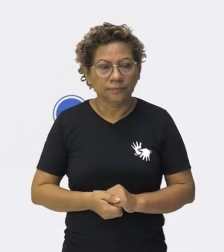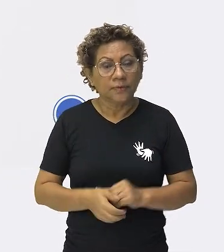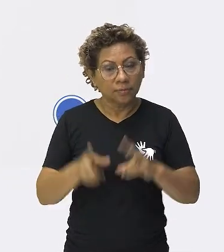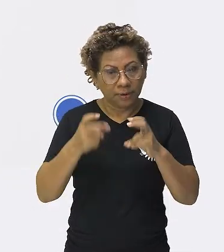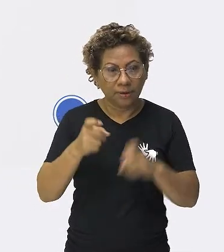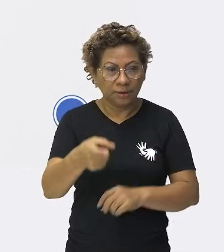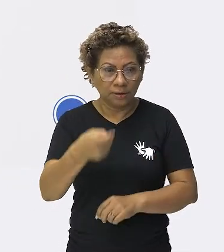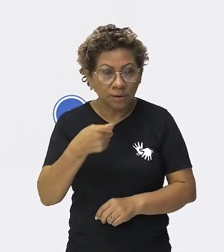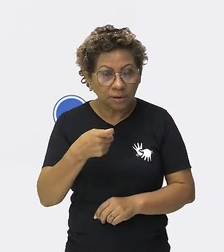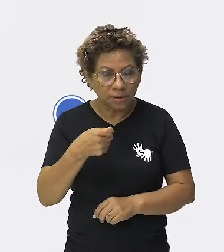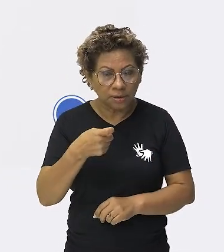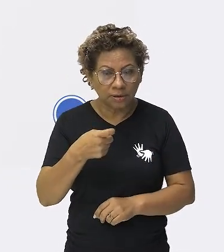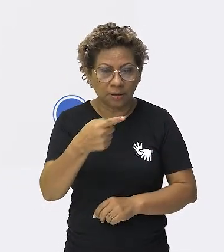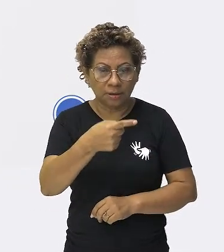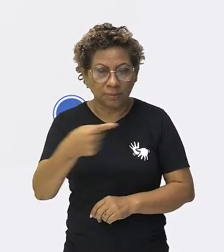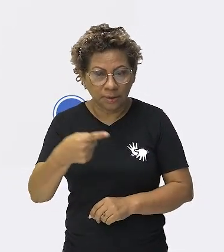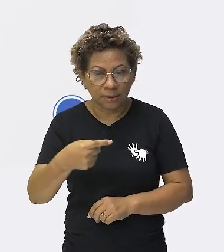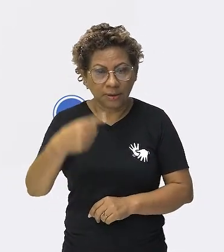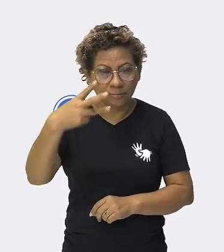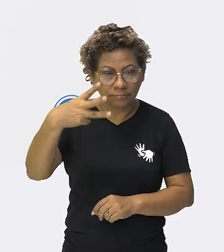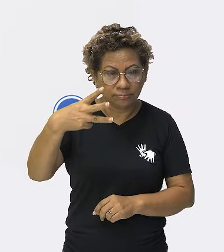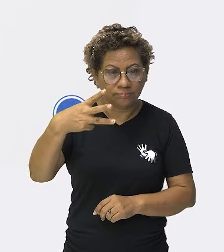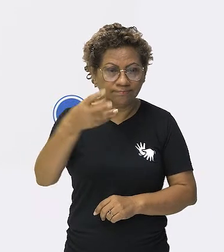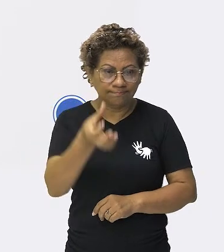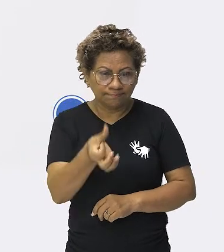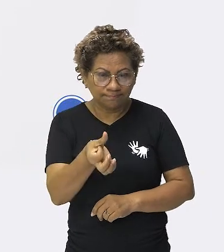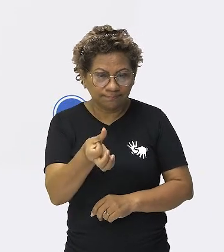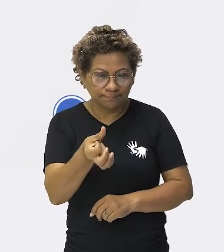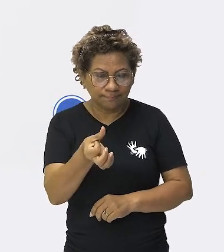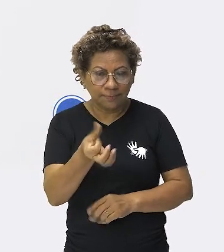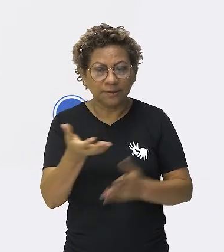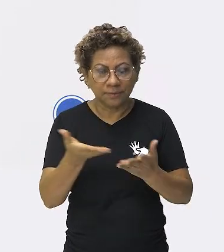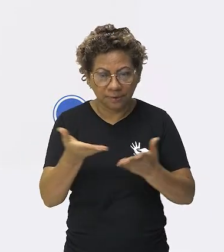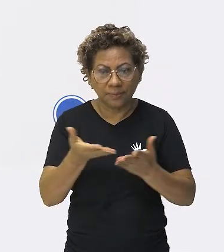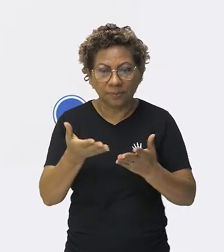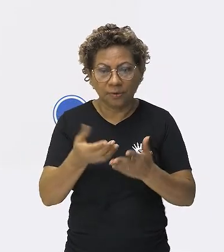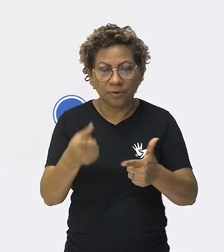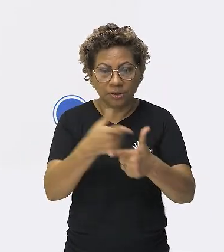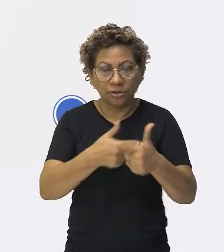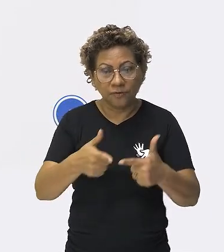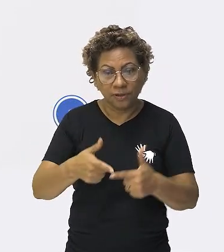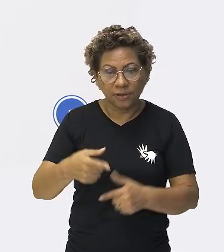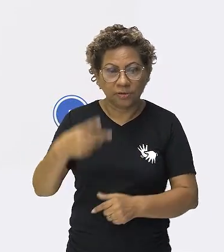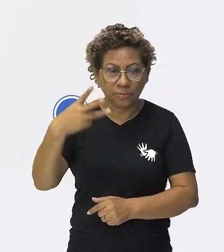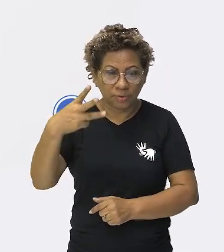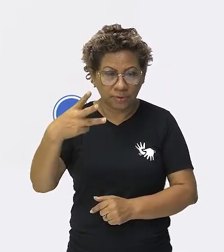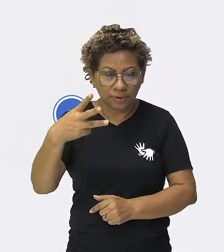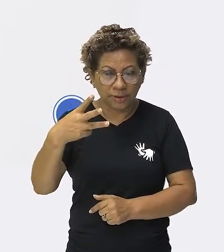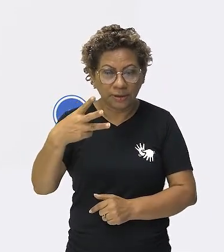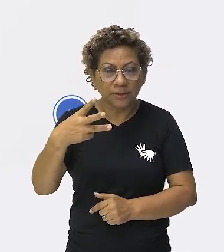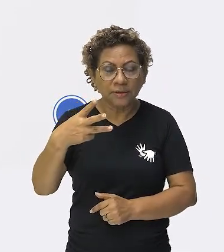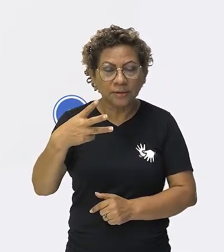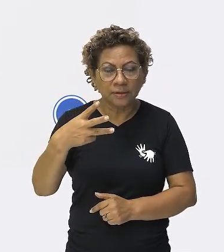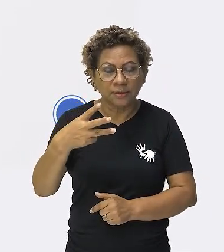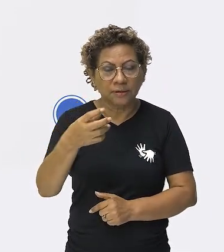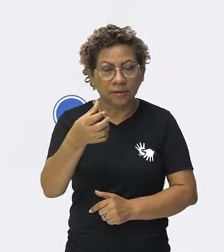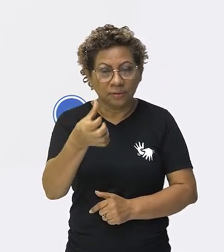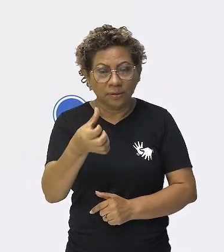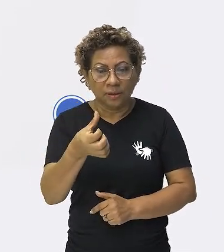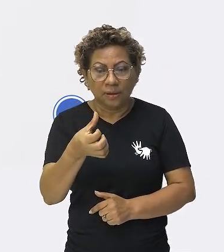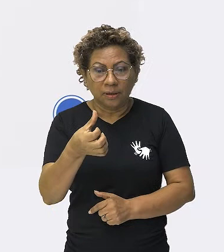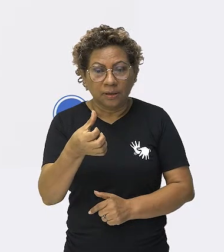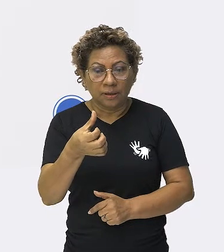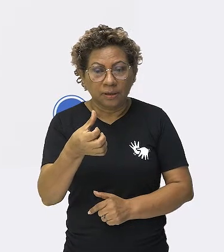a gente simplifica essa fração aqui por 3, tudo bem? Simplifica por 3 para a gente poder chegar aqui em menos